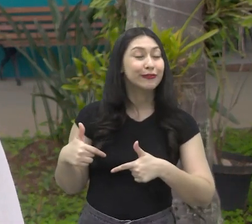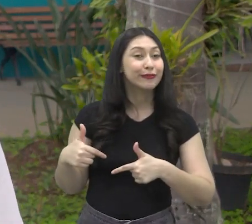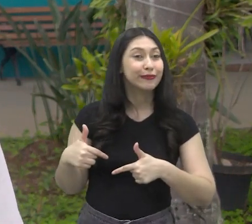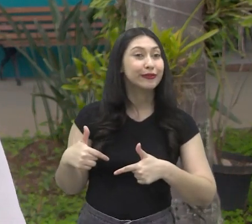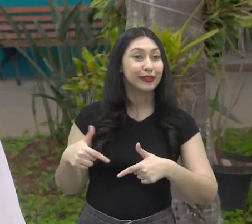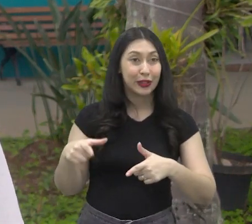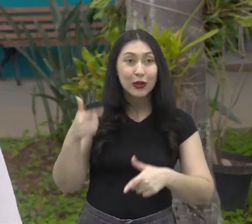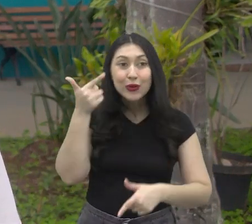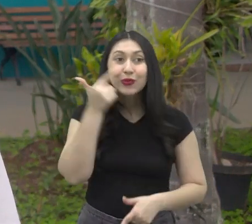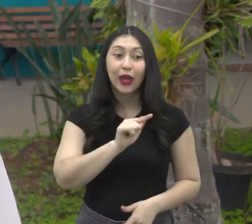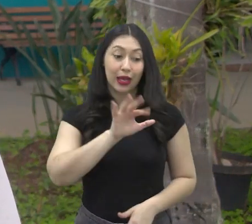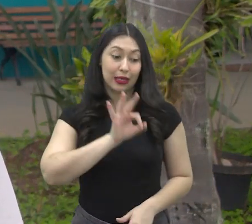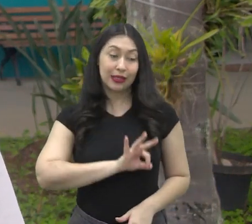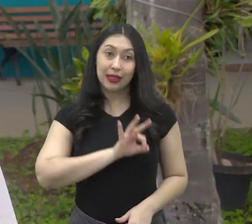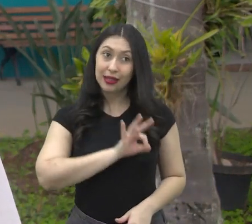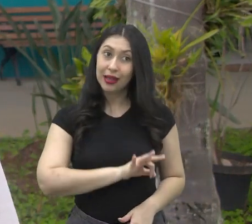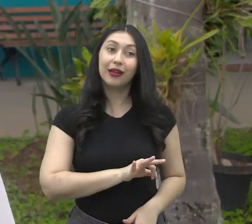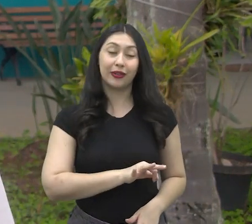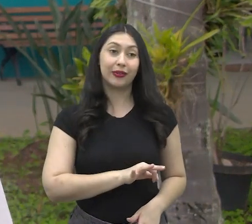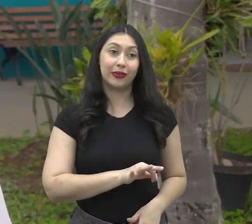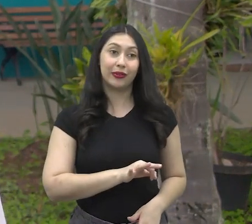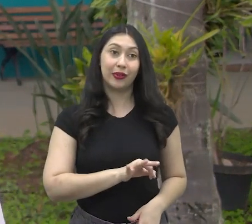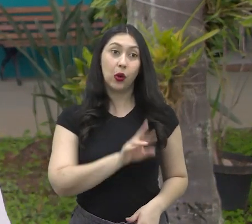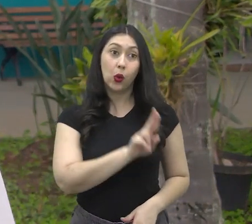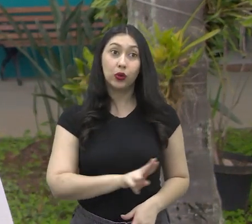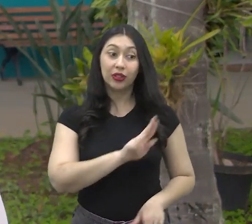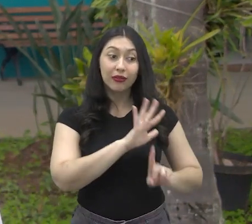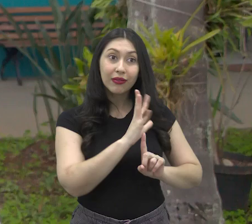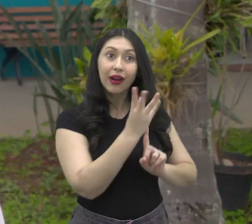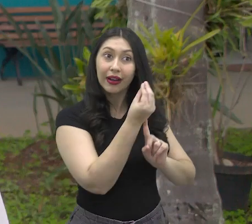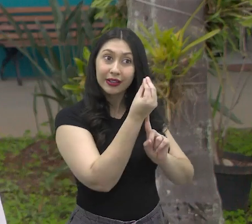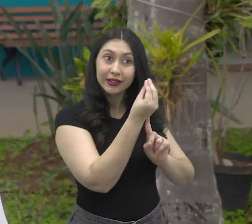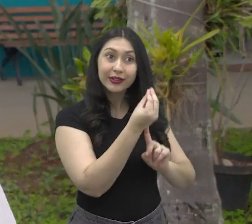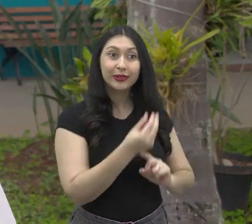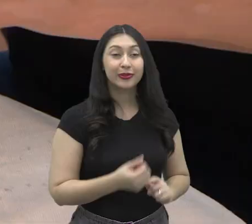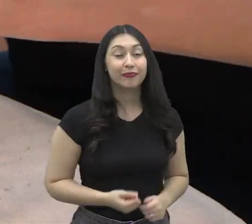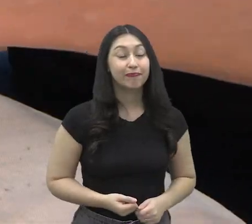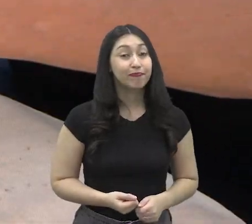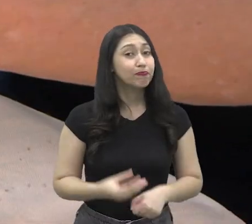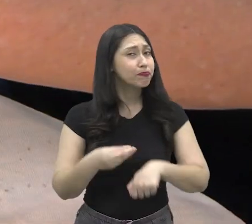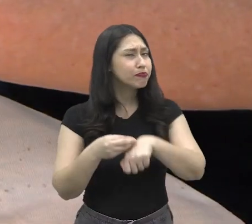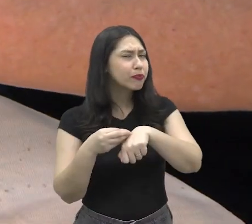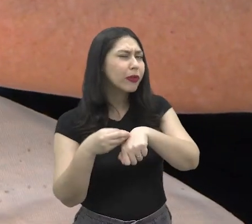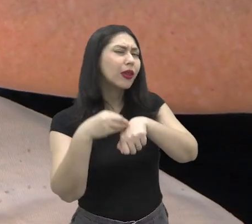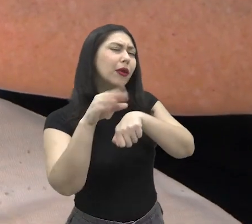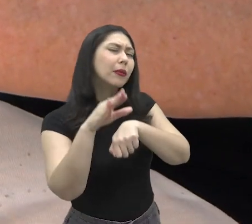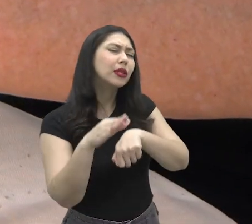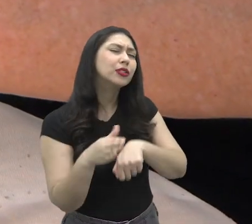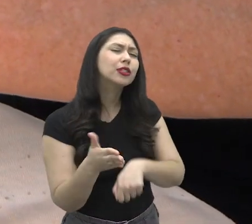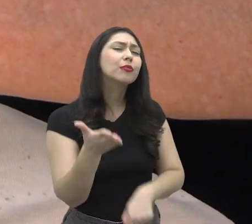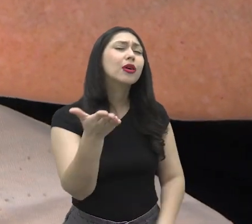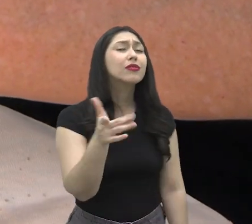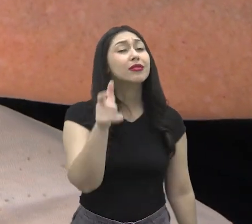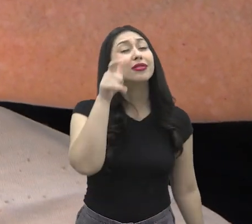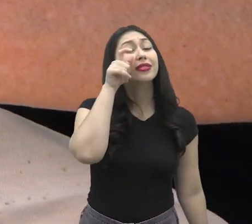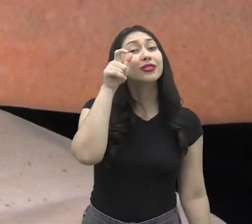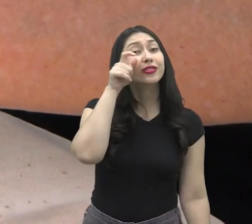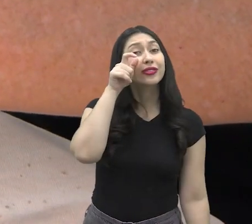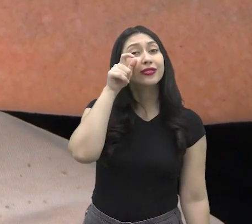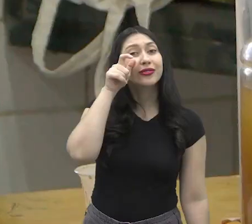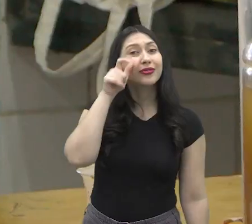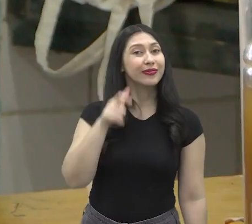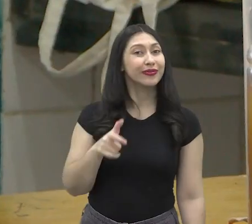renda, geram empregos, conseguem manter o básico, né, através dessas atividades. Então, a dica que fica para você que está